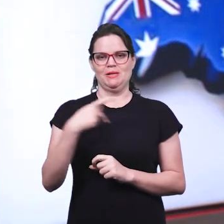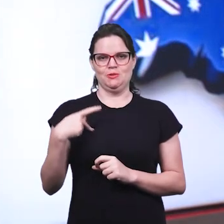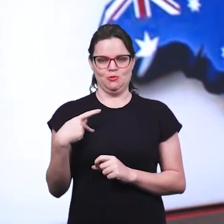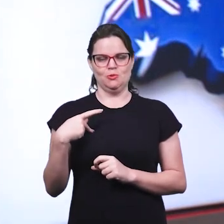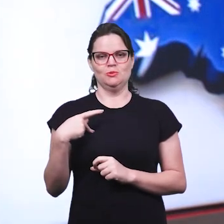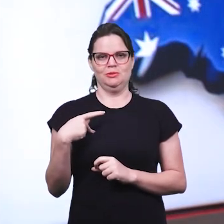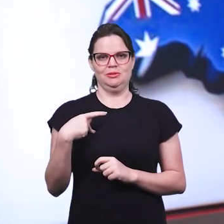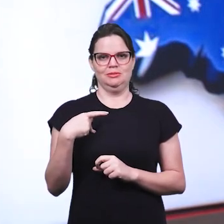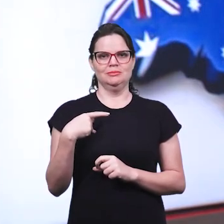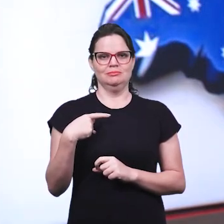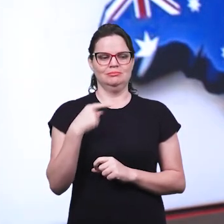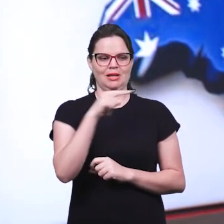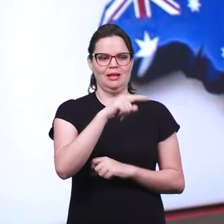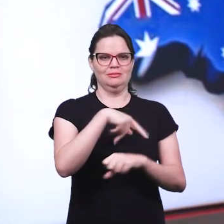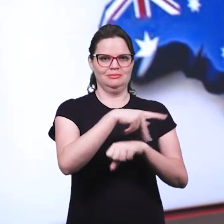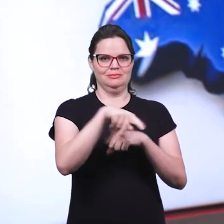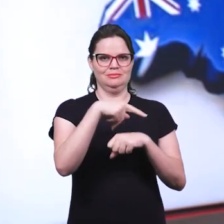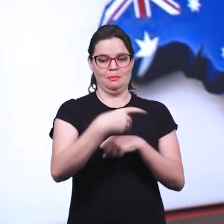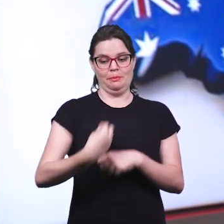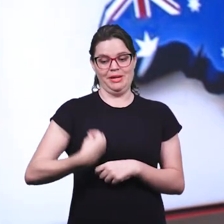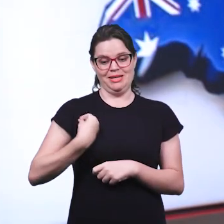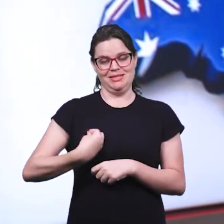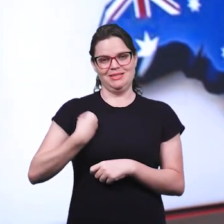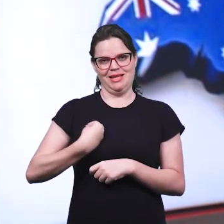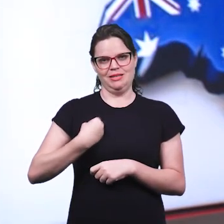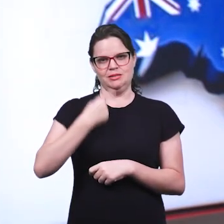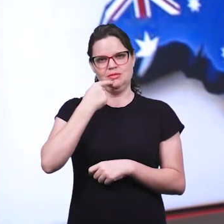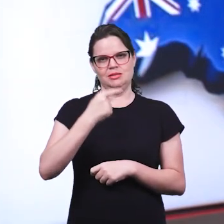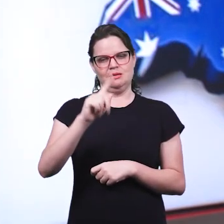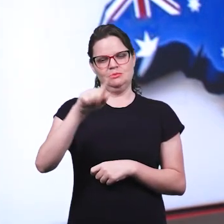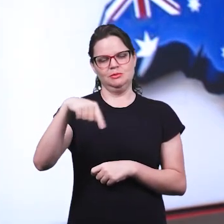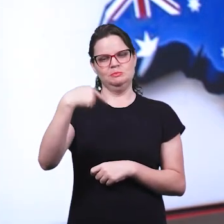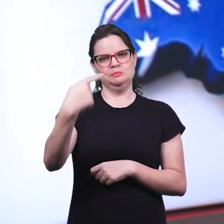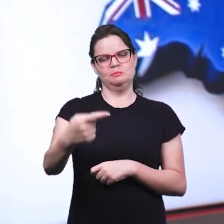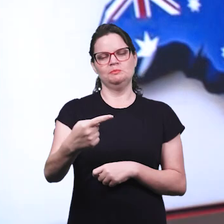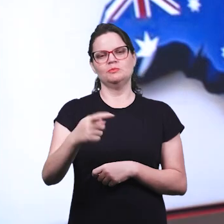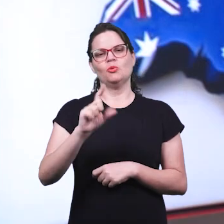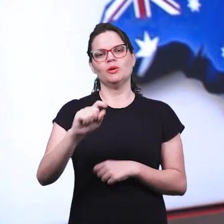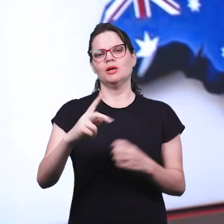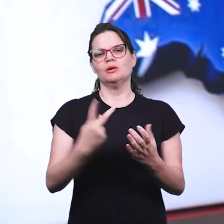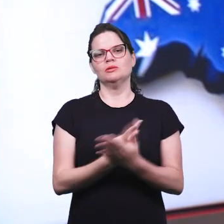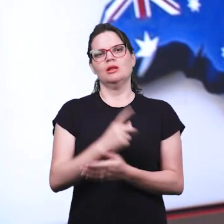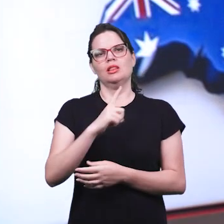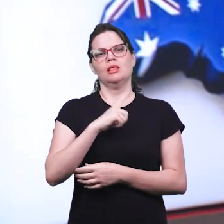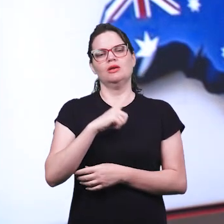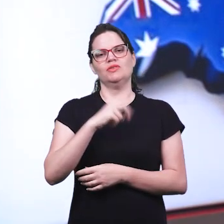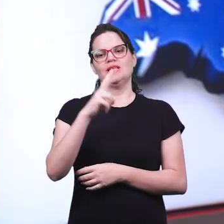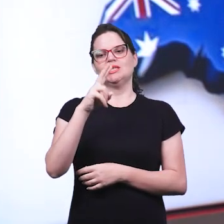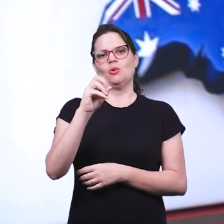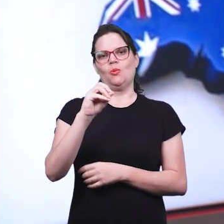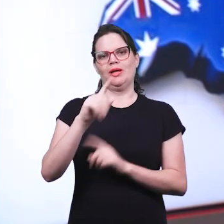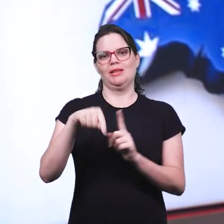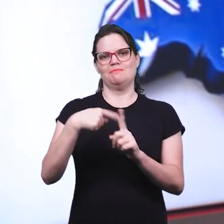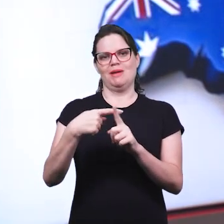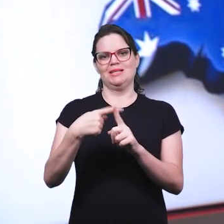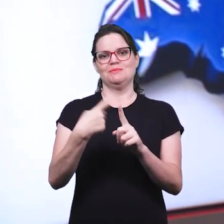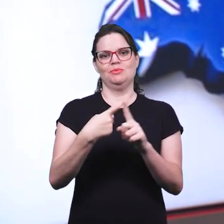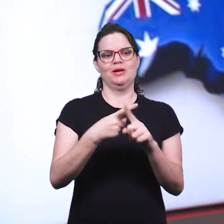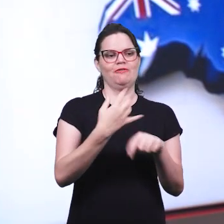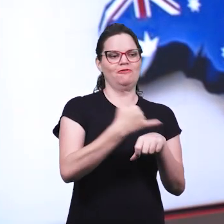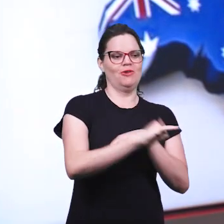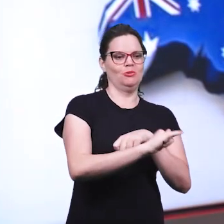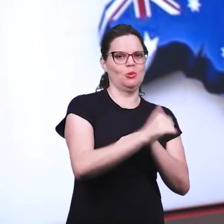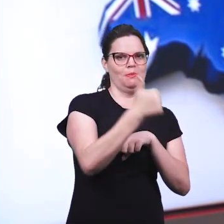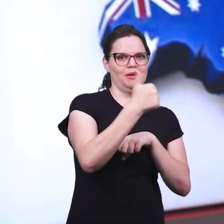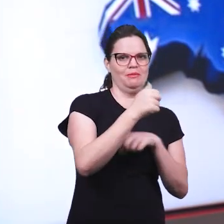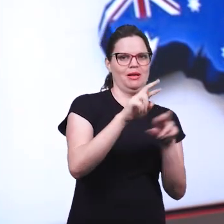desses países estavam presentes. Na semana seguinte, a reunião foi para mais 50 que tinham faltado à